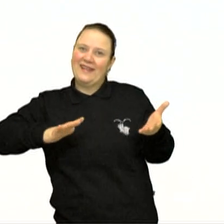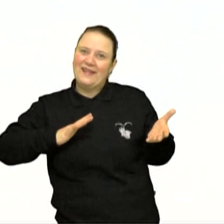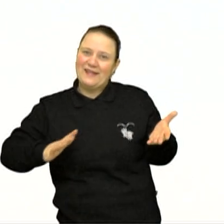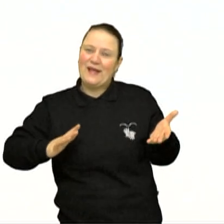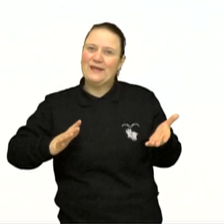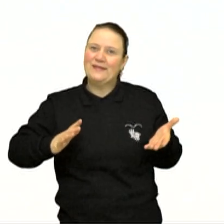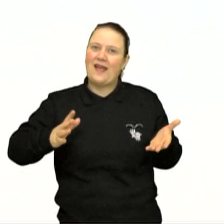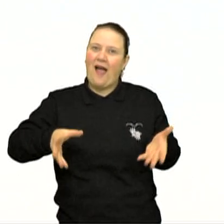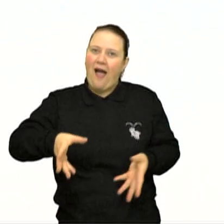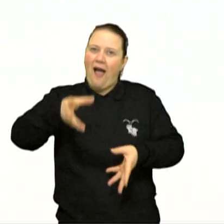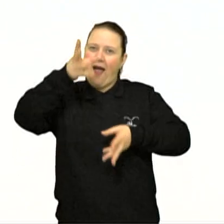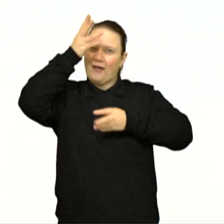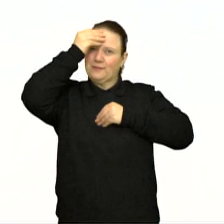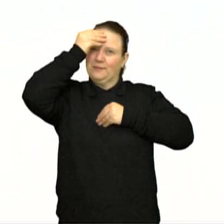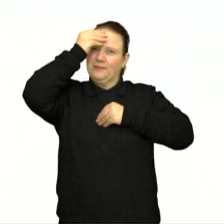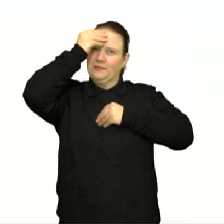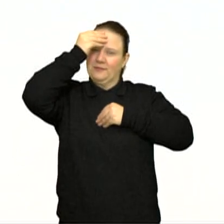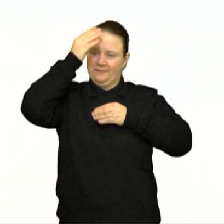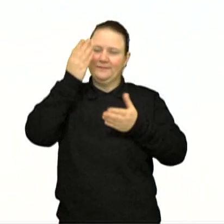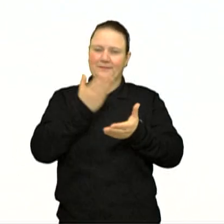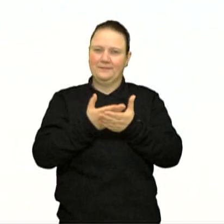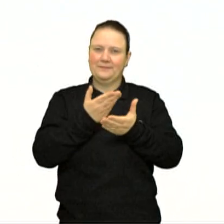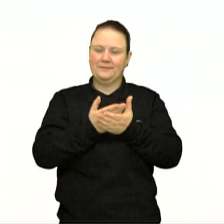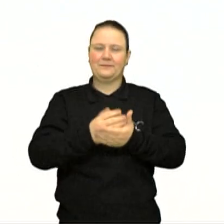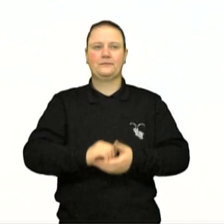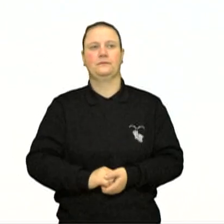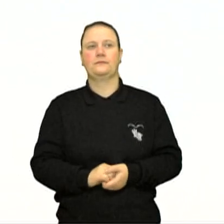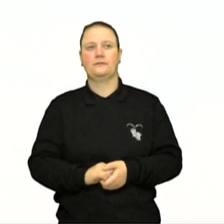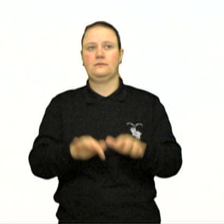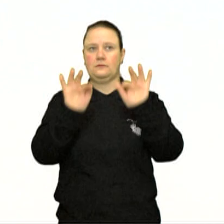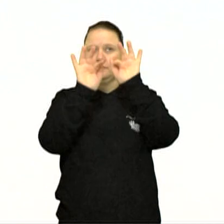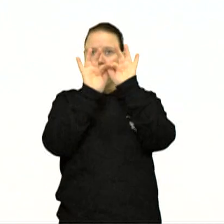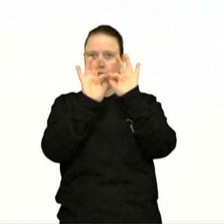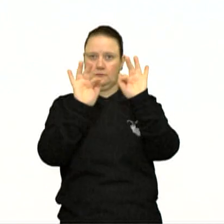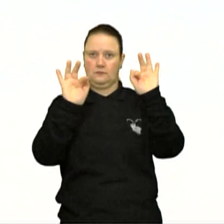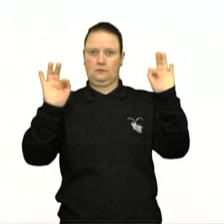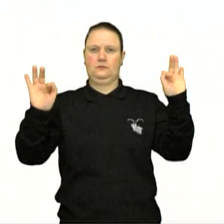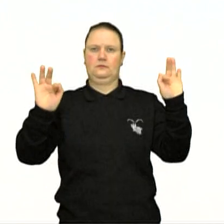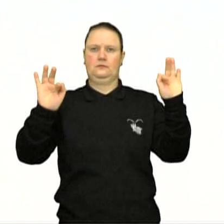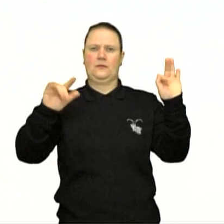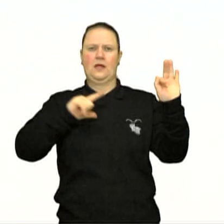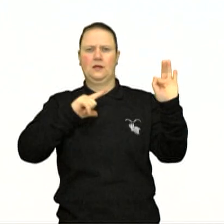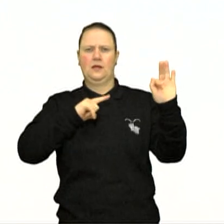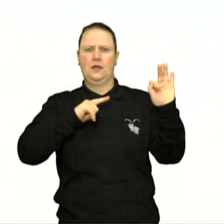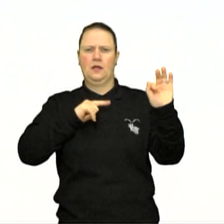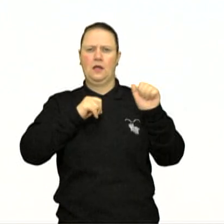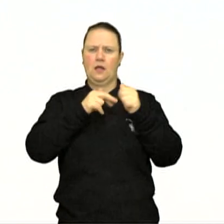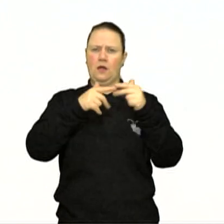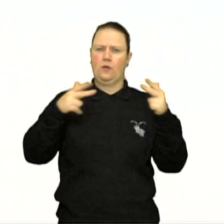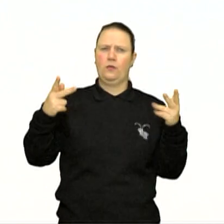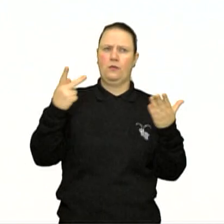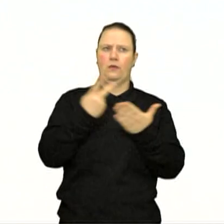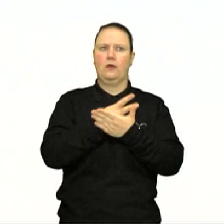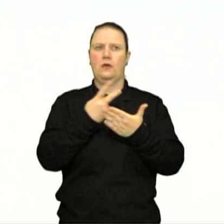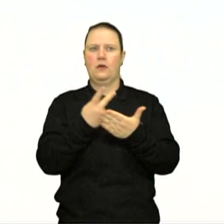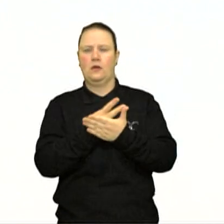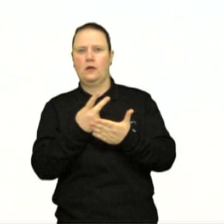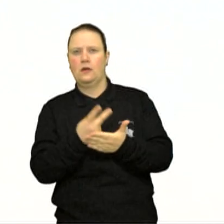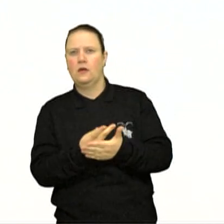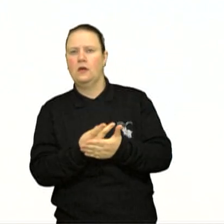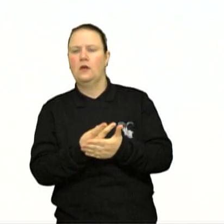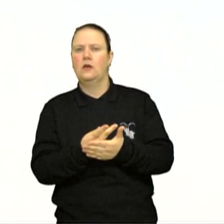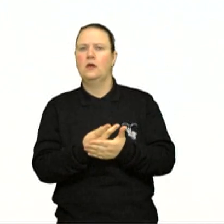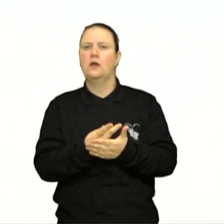para a gente assimilar o nosso conhecimento desta aula. A frase abaixo contém alguns equívocos, tá? Disserte os motivos